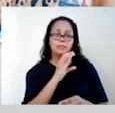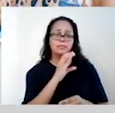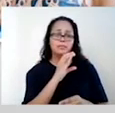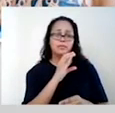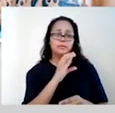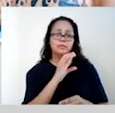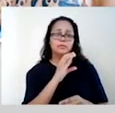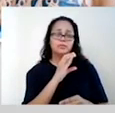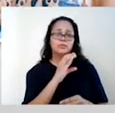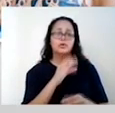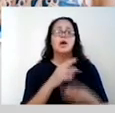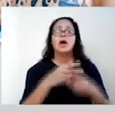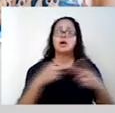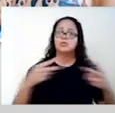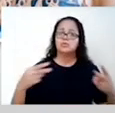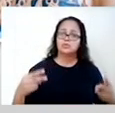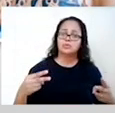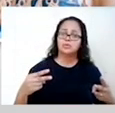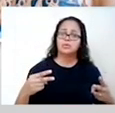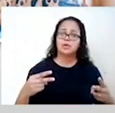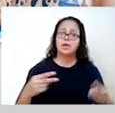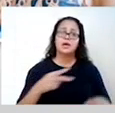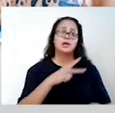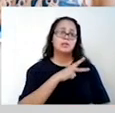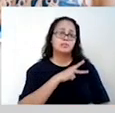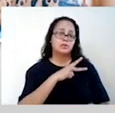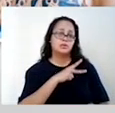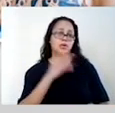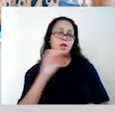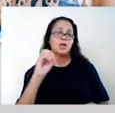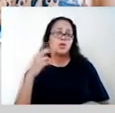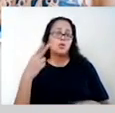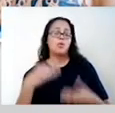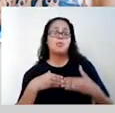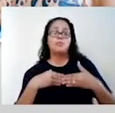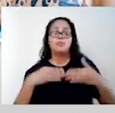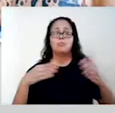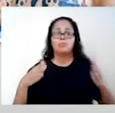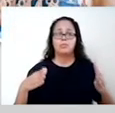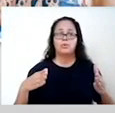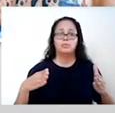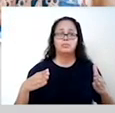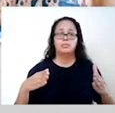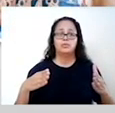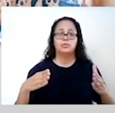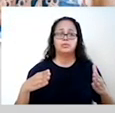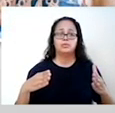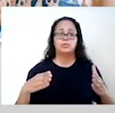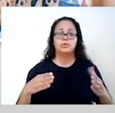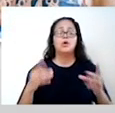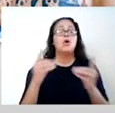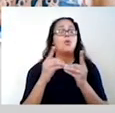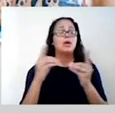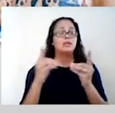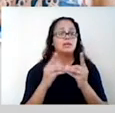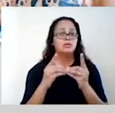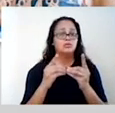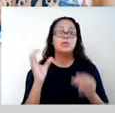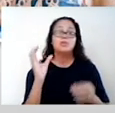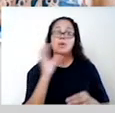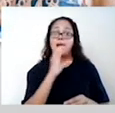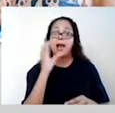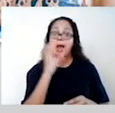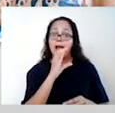públicos e privados, prestadores de serviço à população. Então, eu tenho que ter um atendimento imediato para